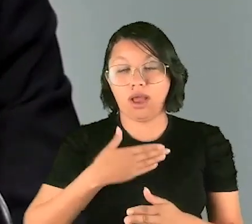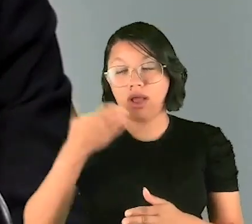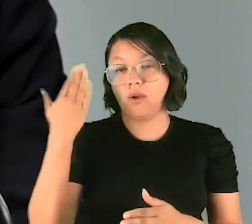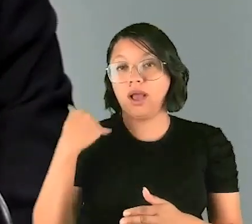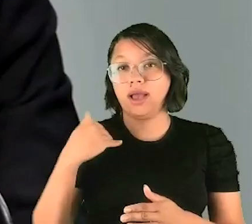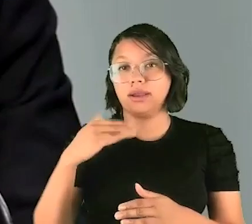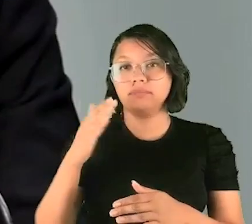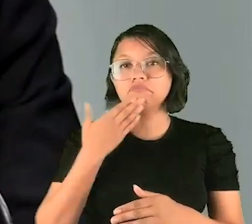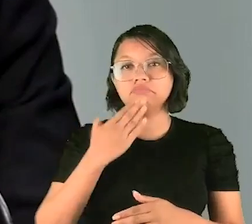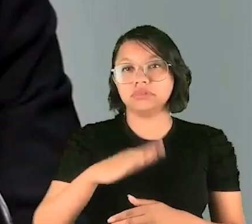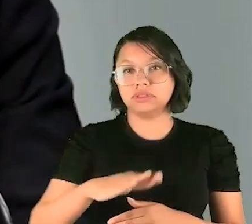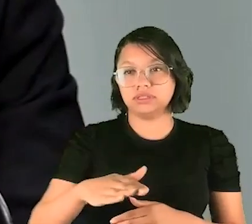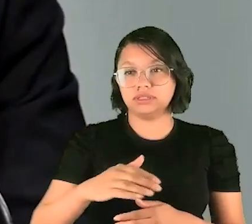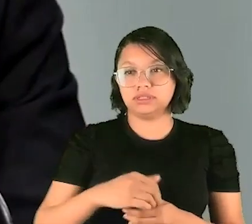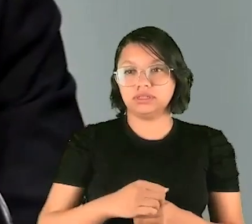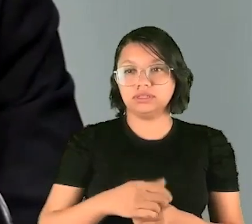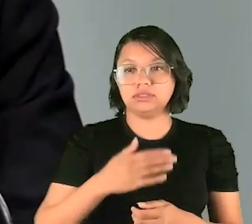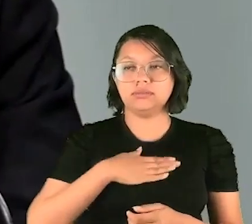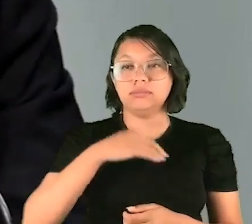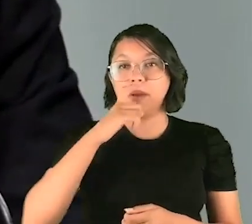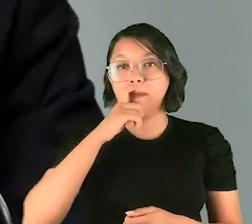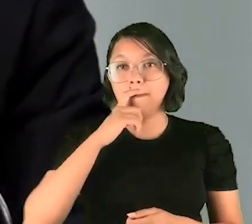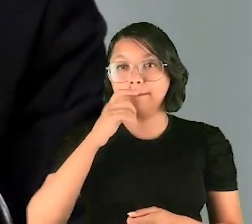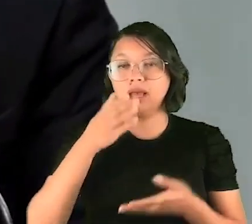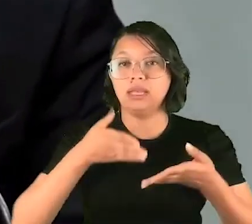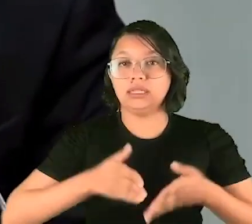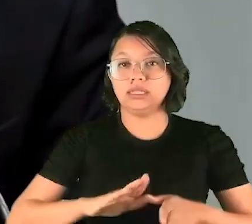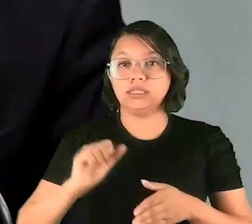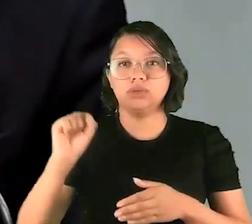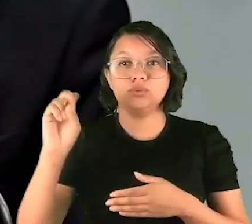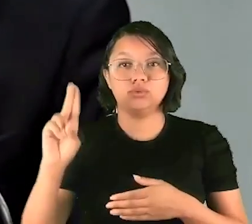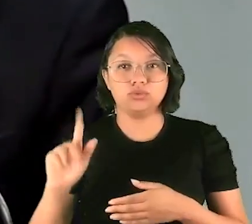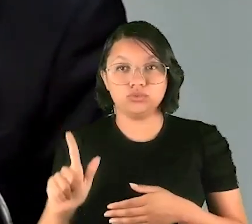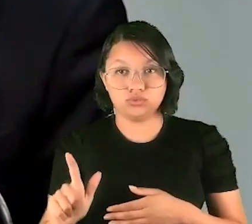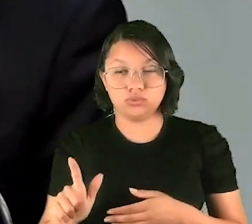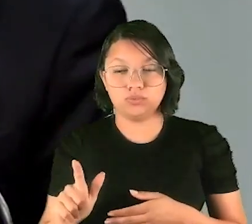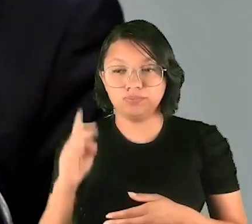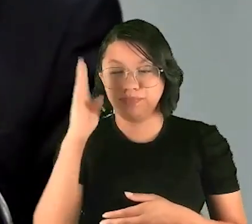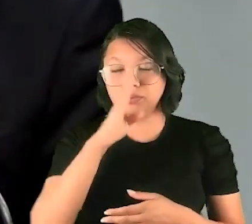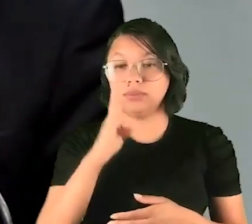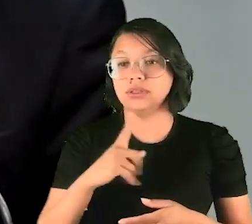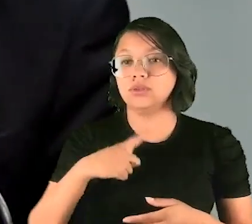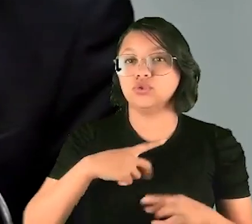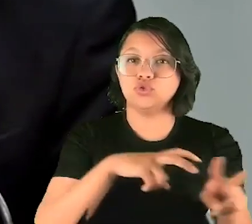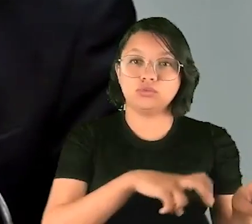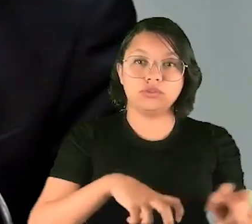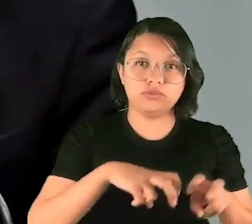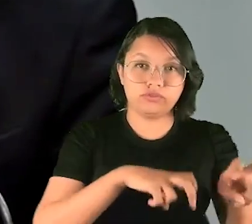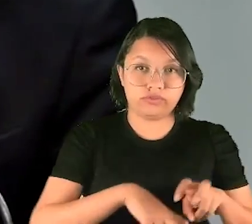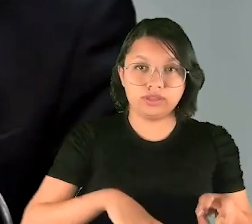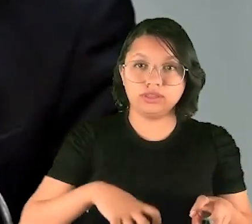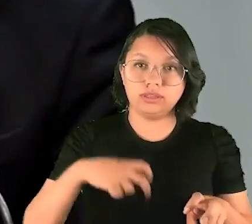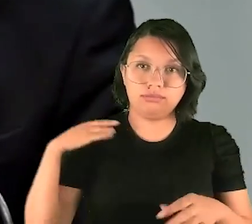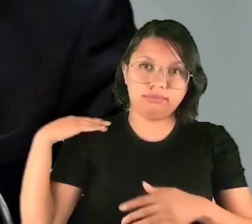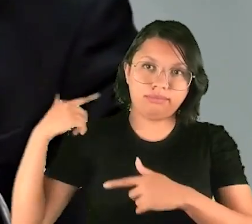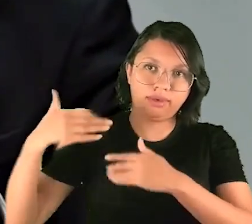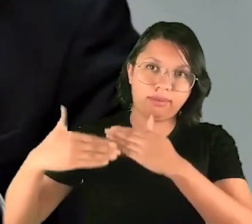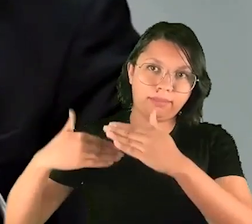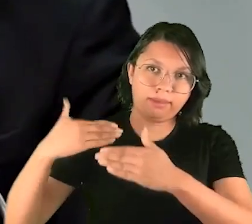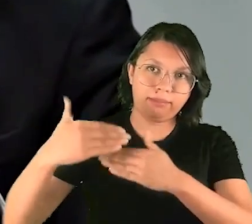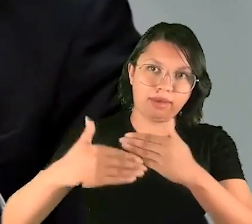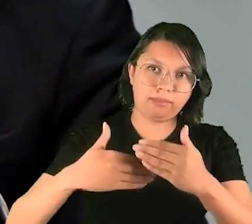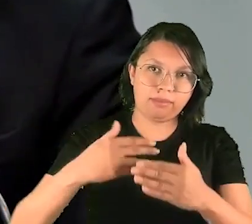mal. Quando eu era pequeno, meu pai é de origem do Sul, e havia